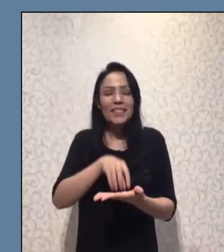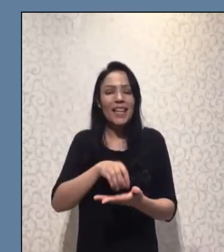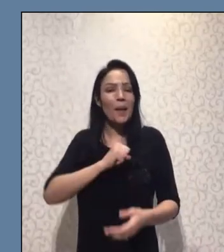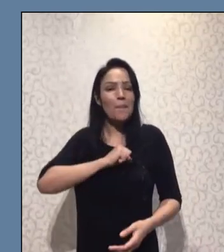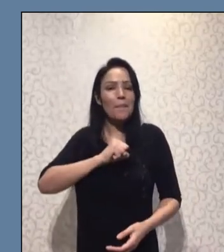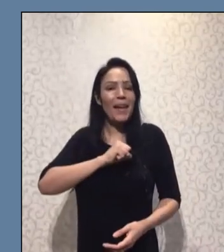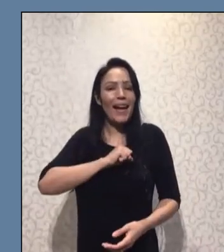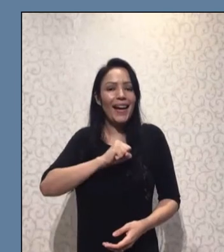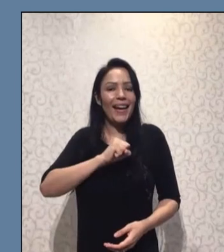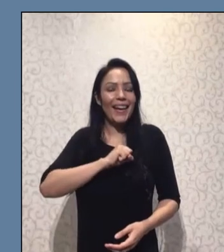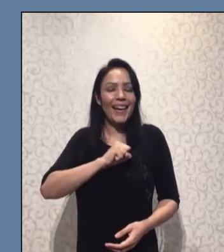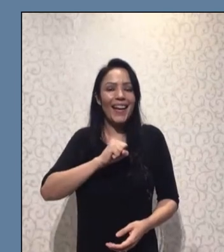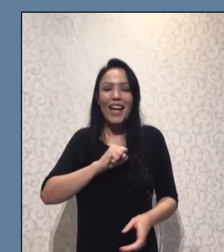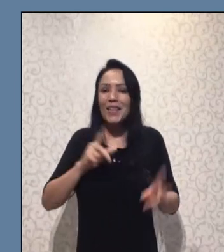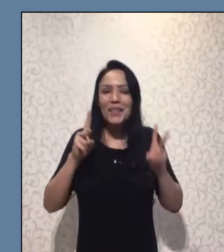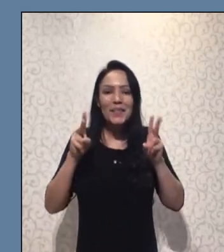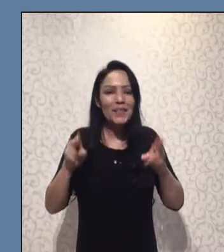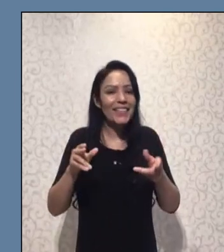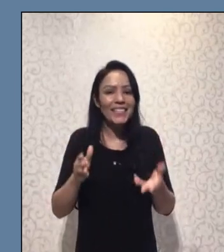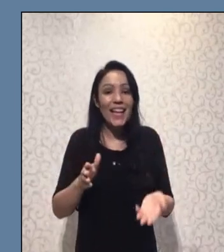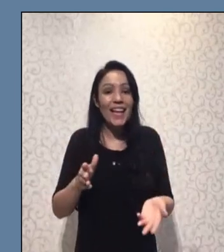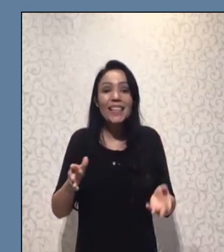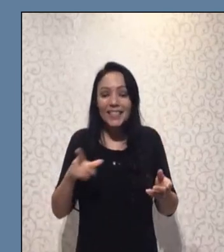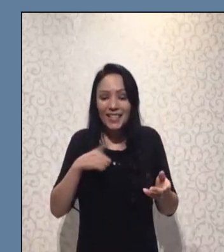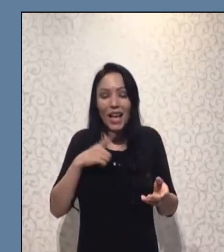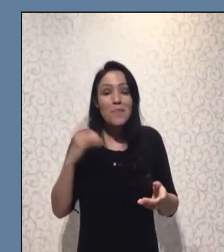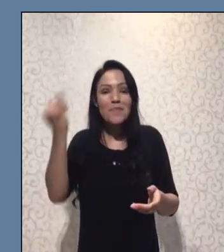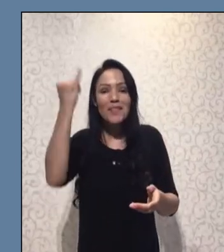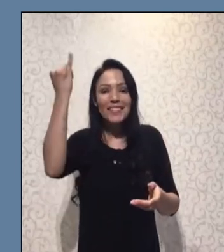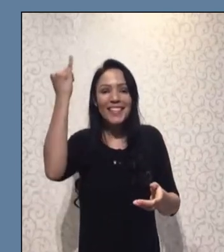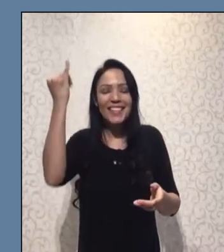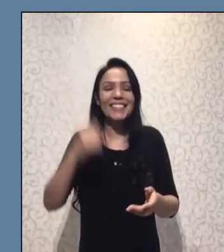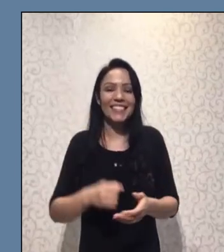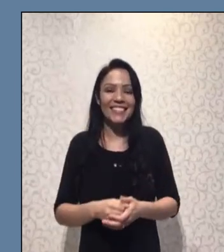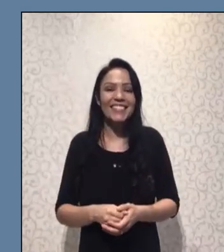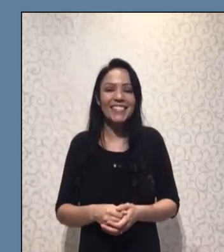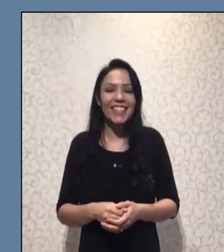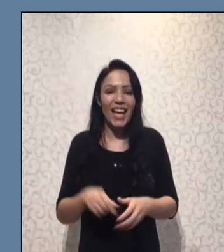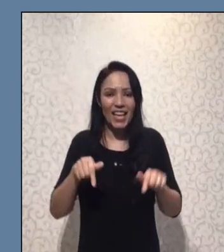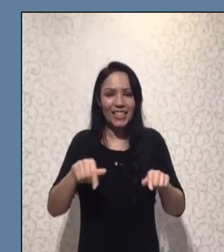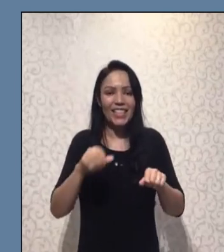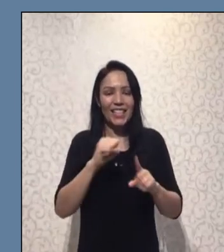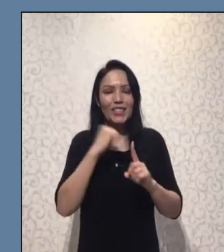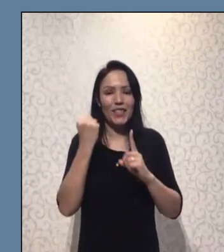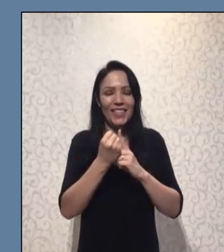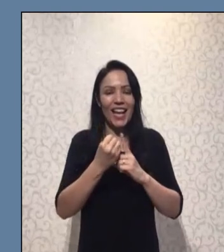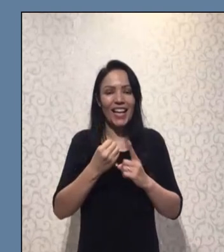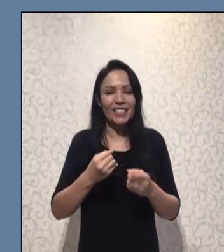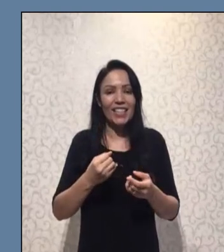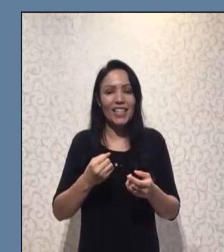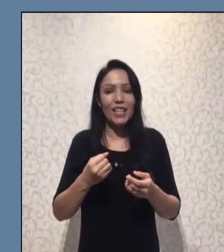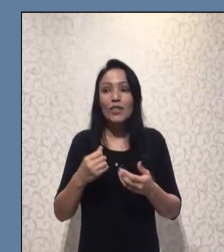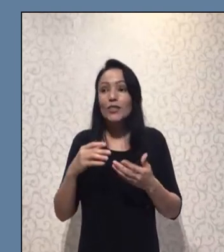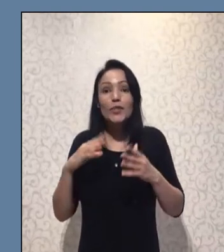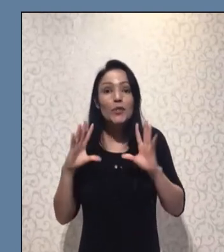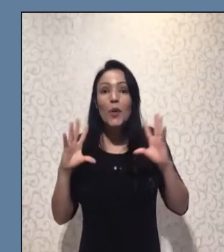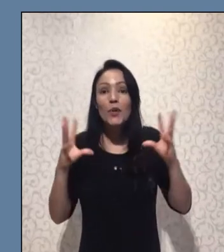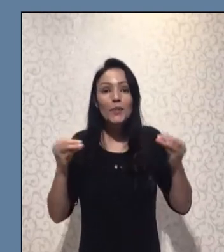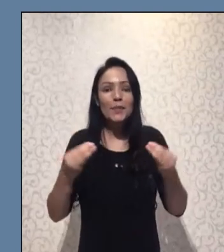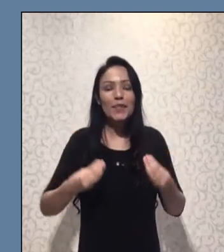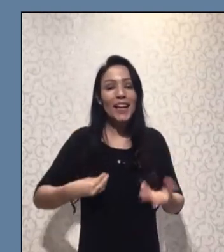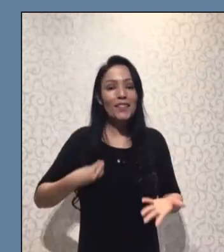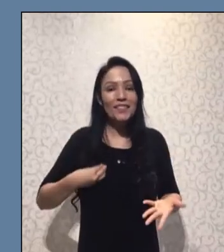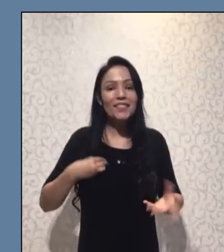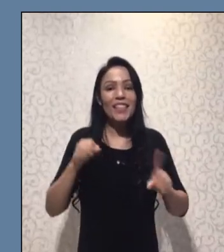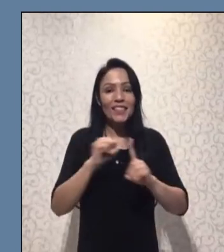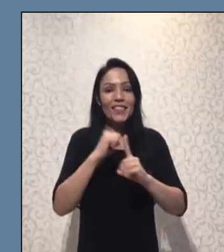passam veias importantes, né, de irrigação dessa vida em sociedade. Eu acho que a gente tem que lembrar da importância estratégica desses